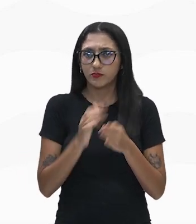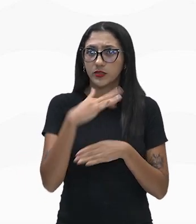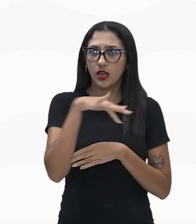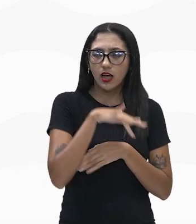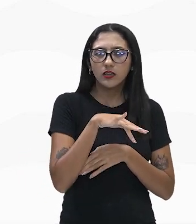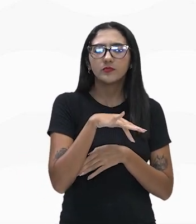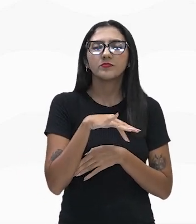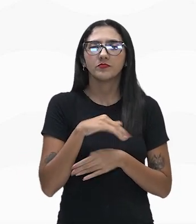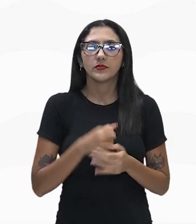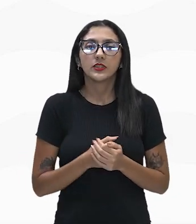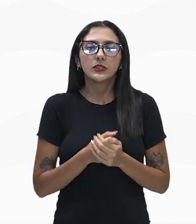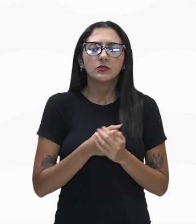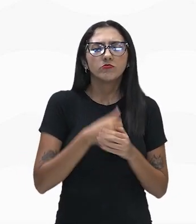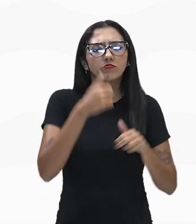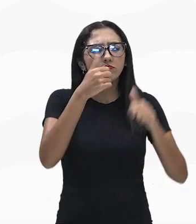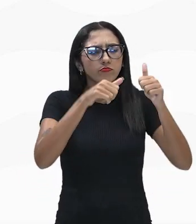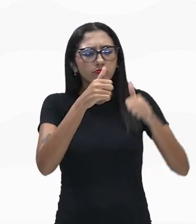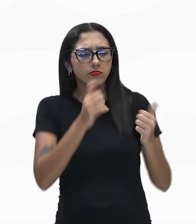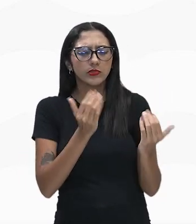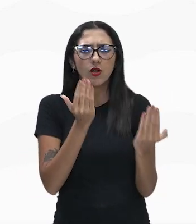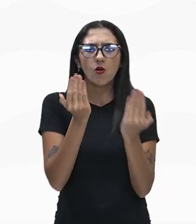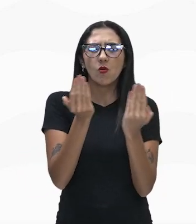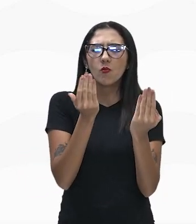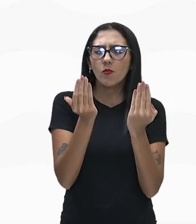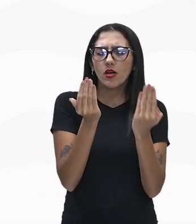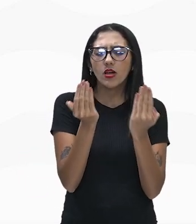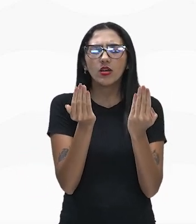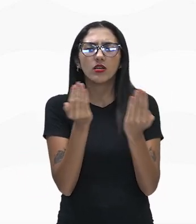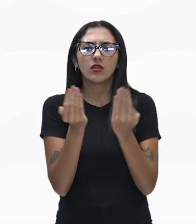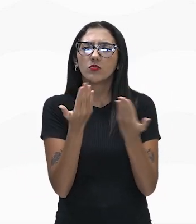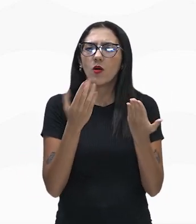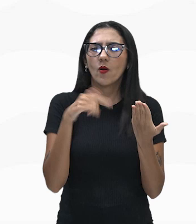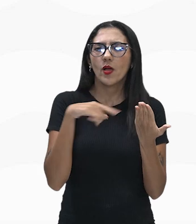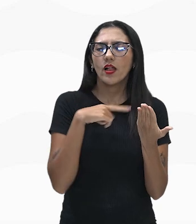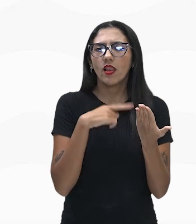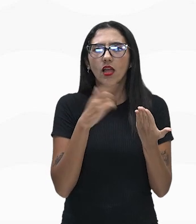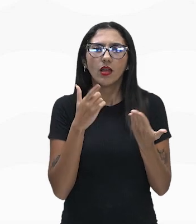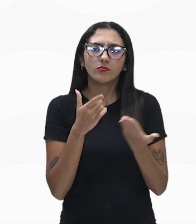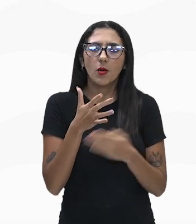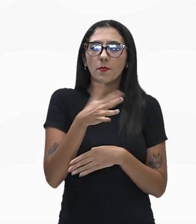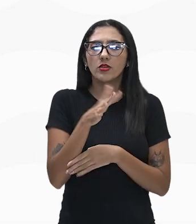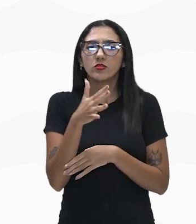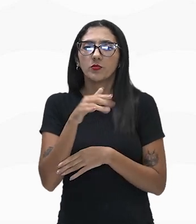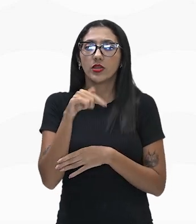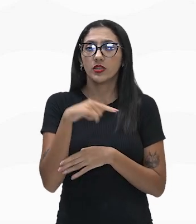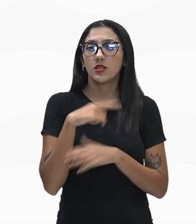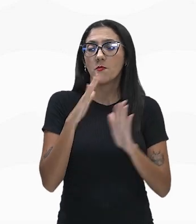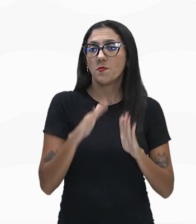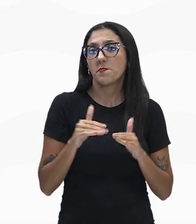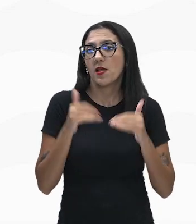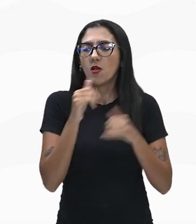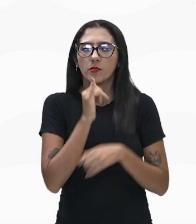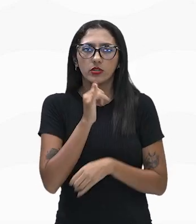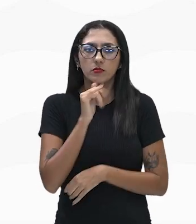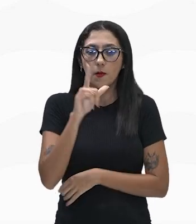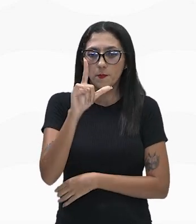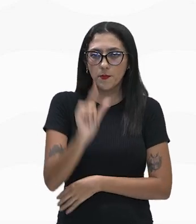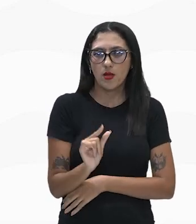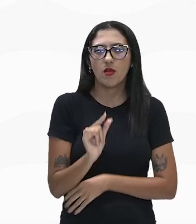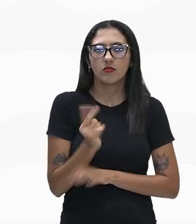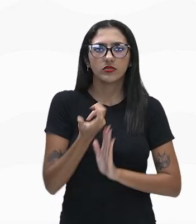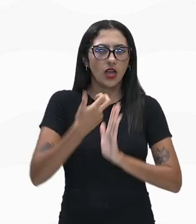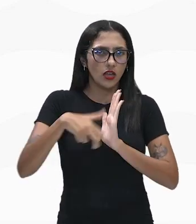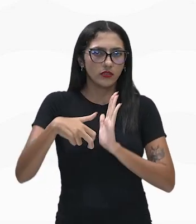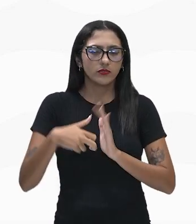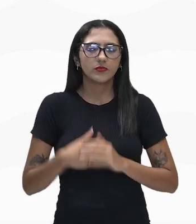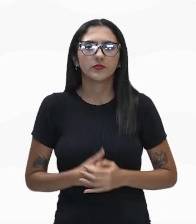E aí fizemos uma média aí dessas 30 taxas. Lembrando que nós pegamos as 30 menores taxas. Então,